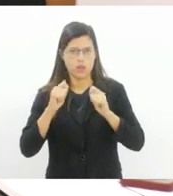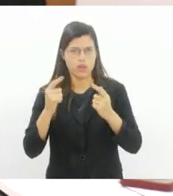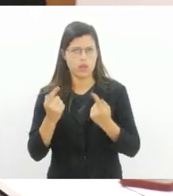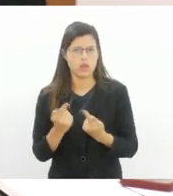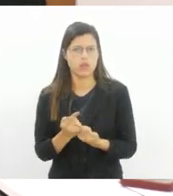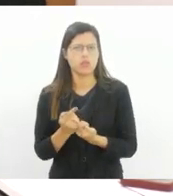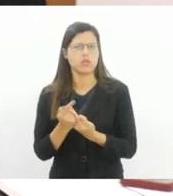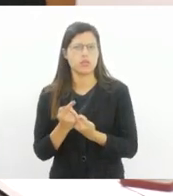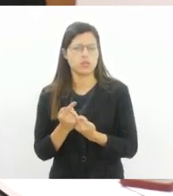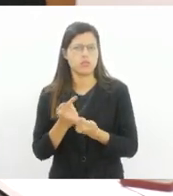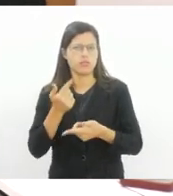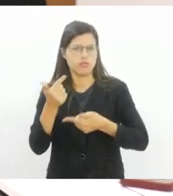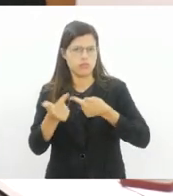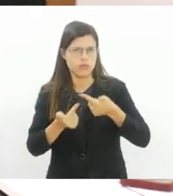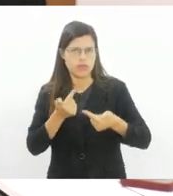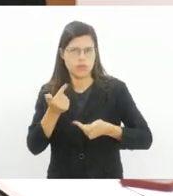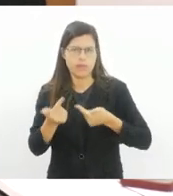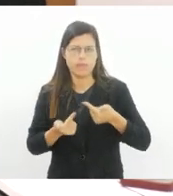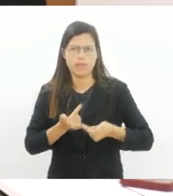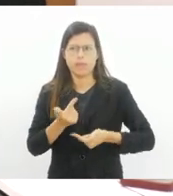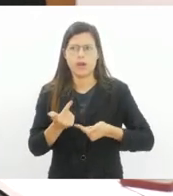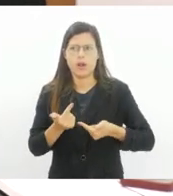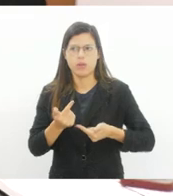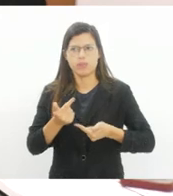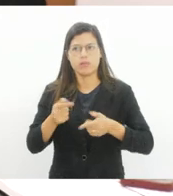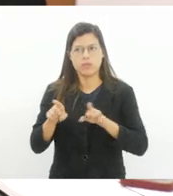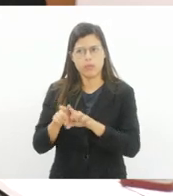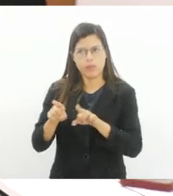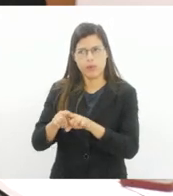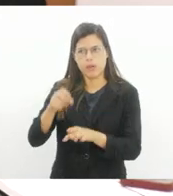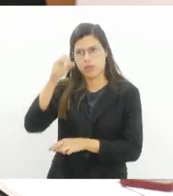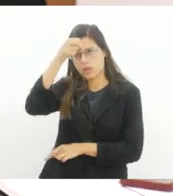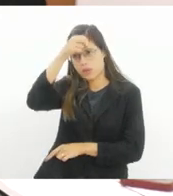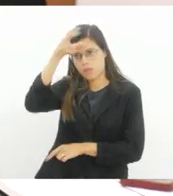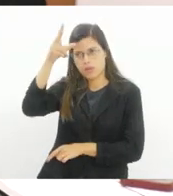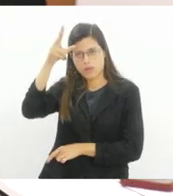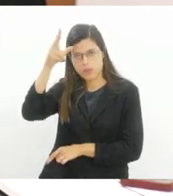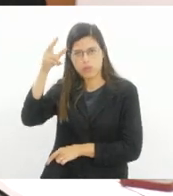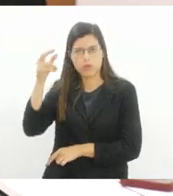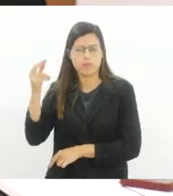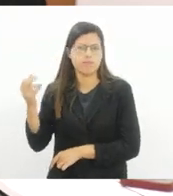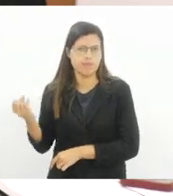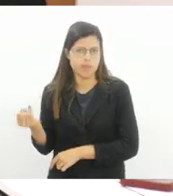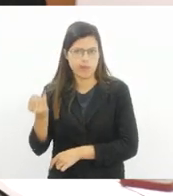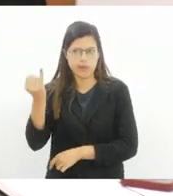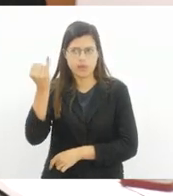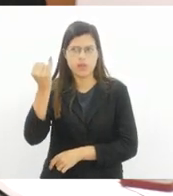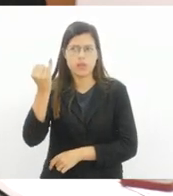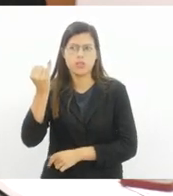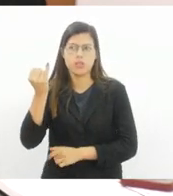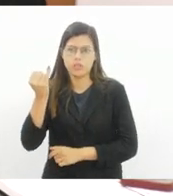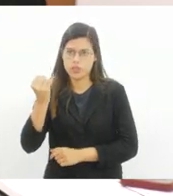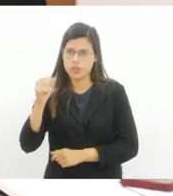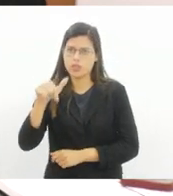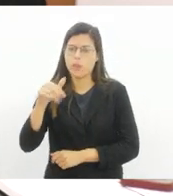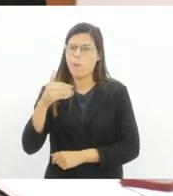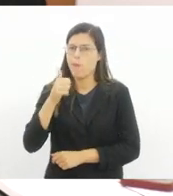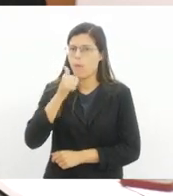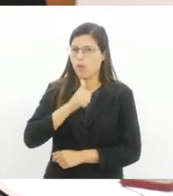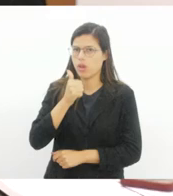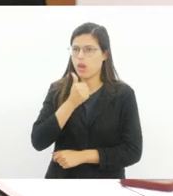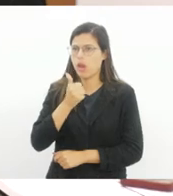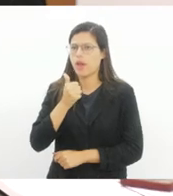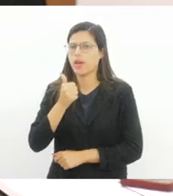trabalho na prefeitura é muito importante. A candidatura de mulheres para